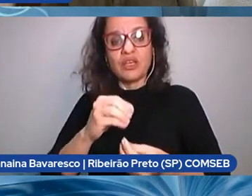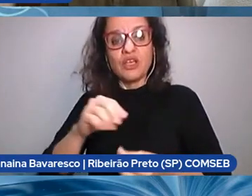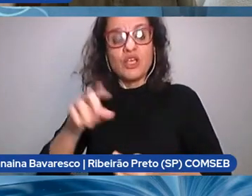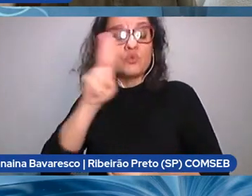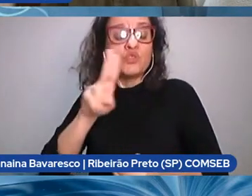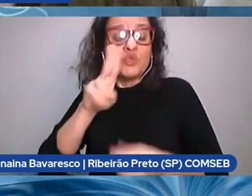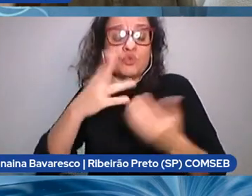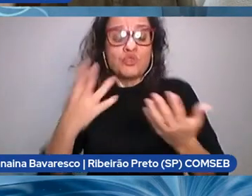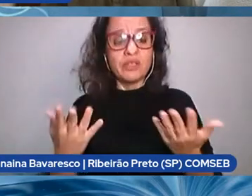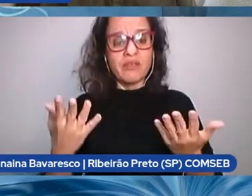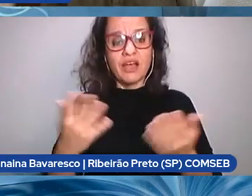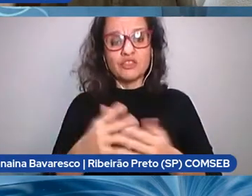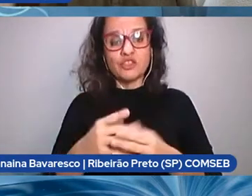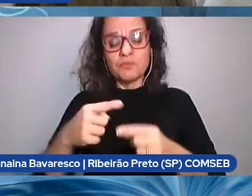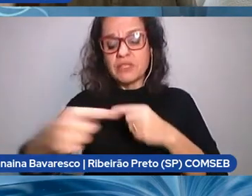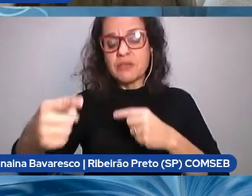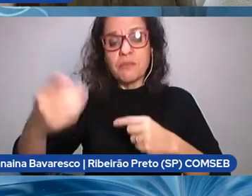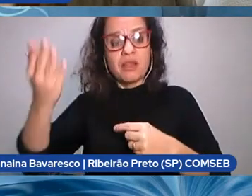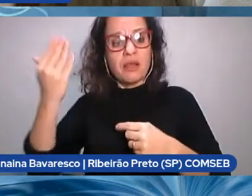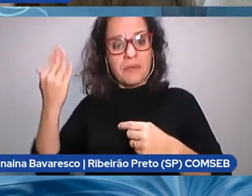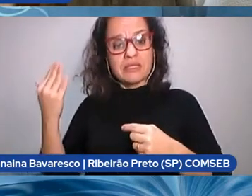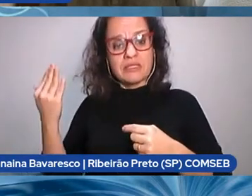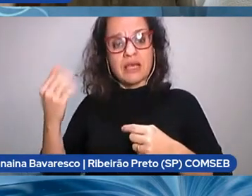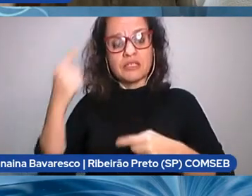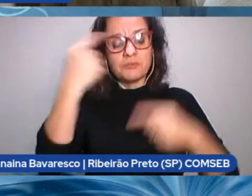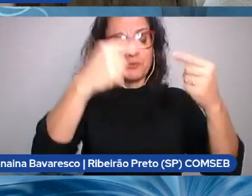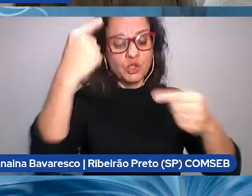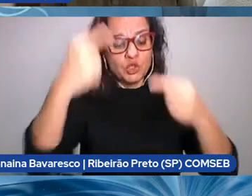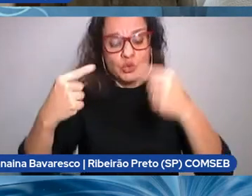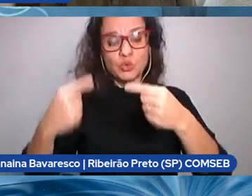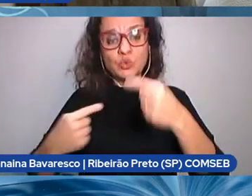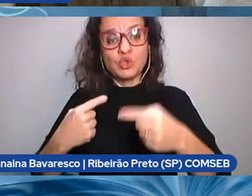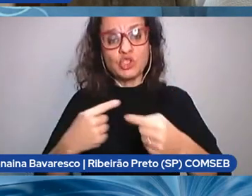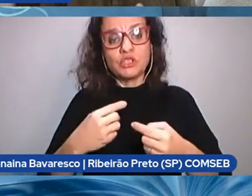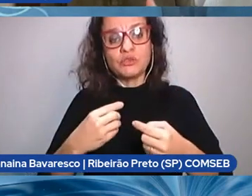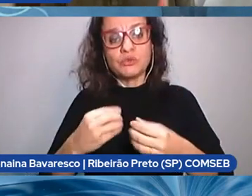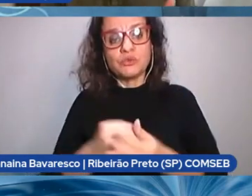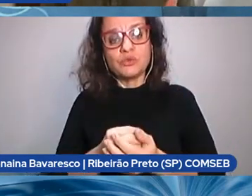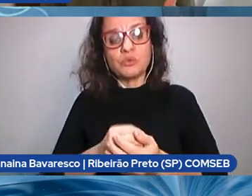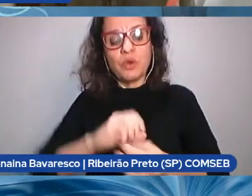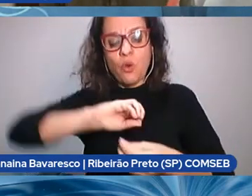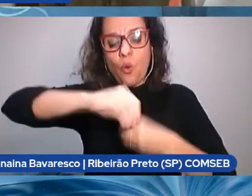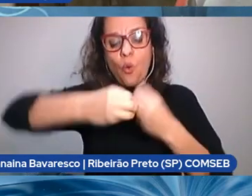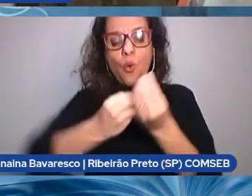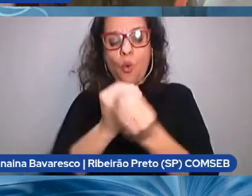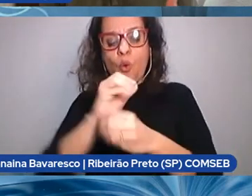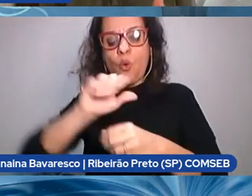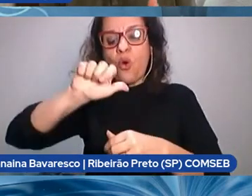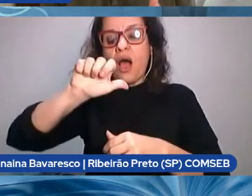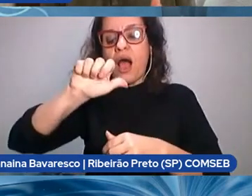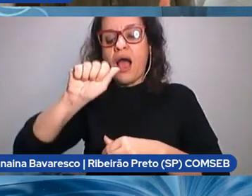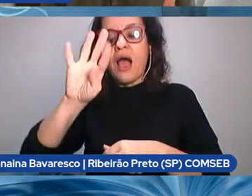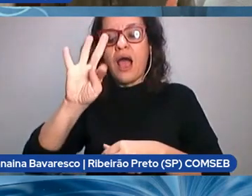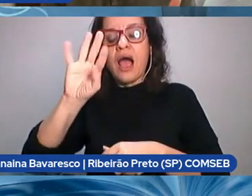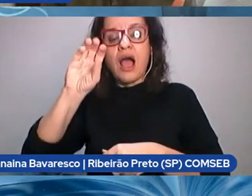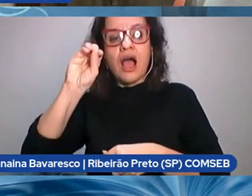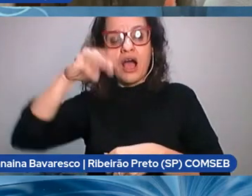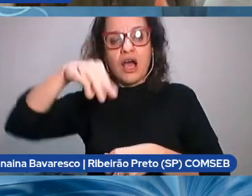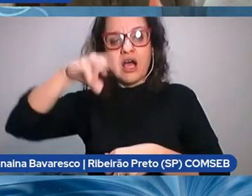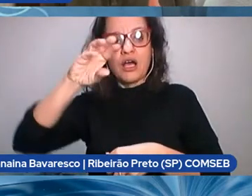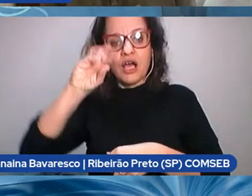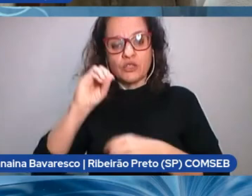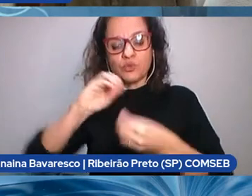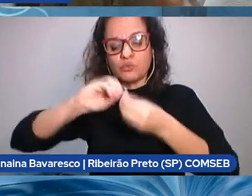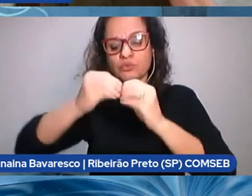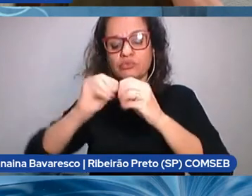utilidade. Na semana passada, a gente discutindo sobre a intimidade do átomo e da matéria, nas